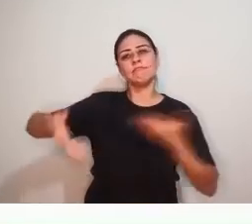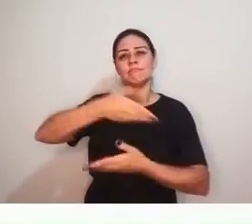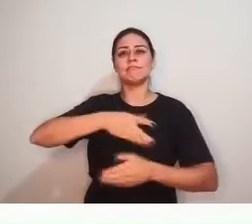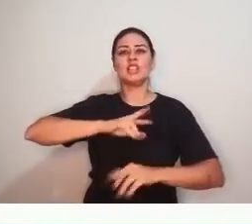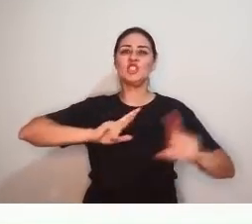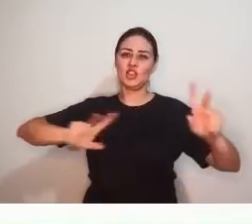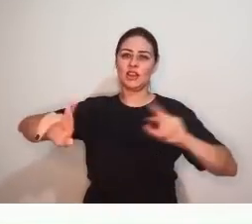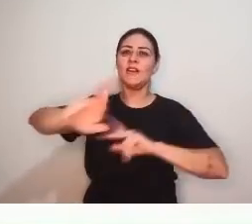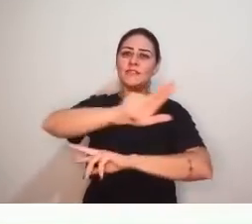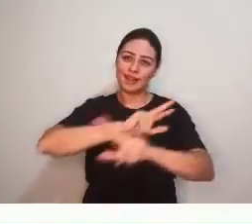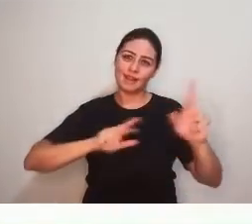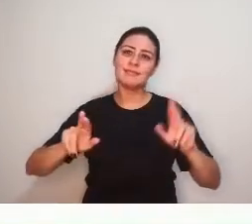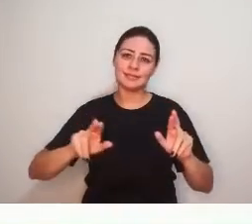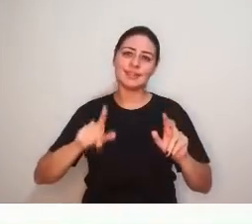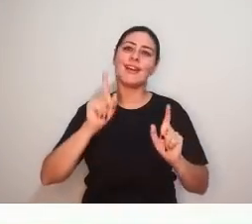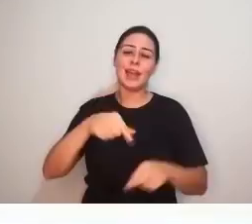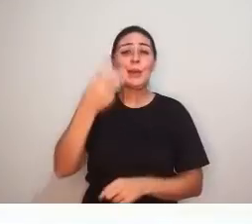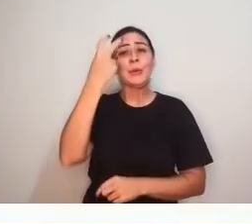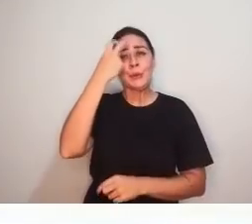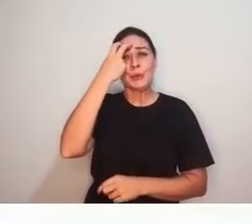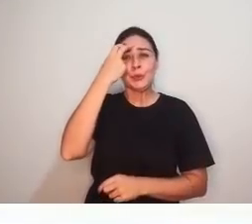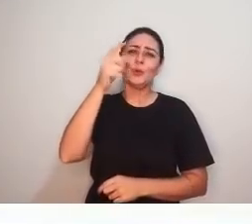respeitar a diferença cultural, isso também para vocês